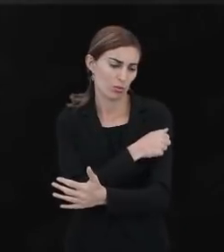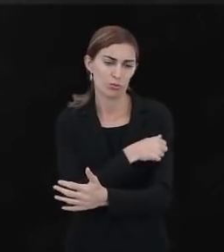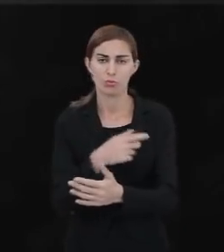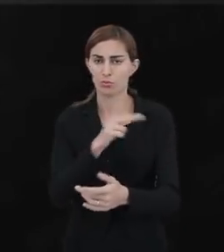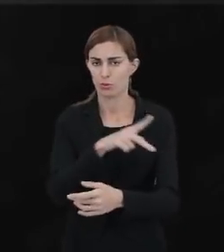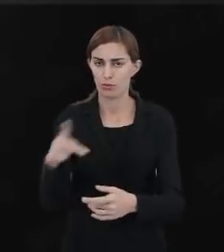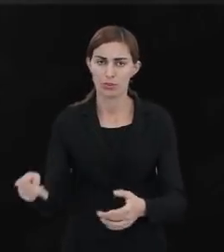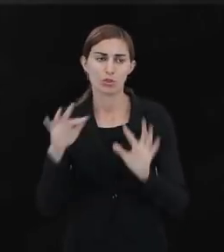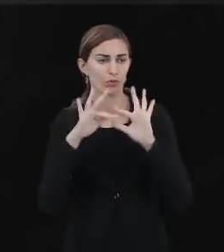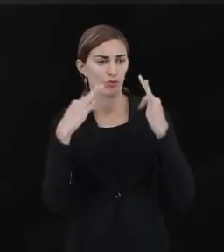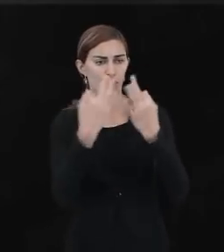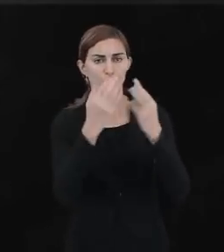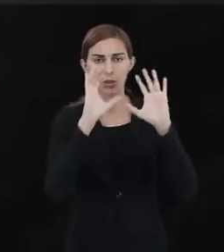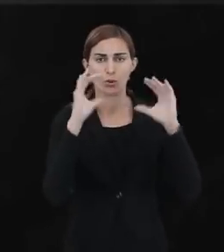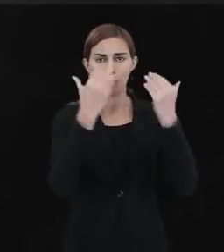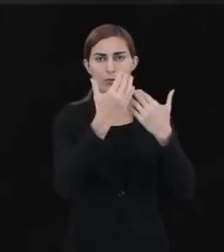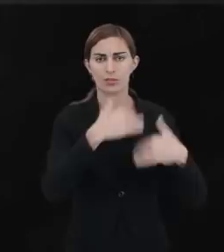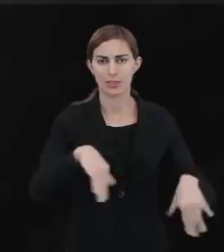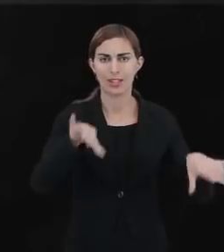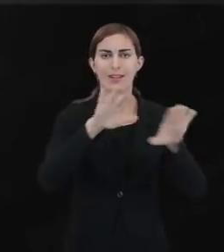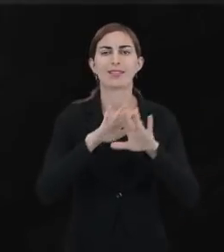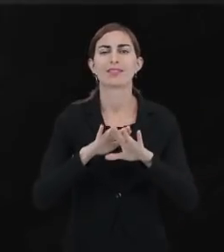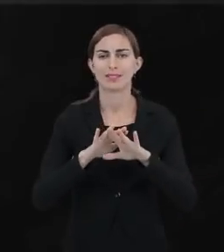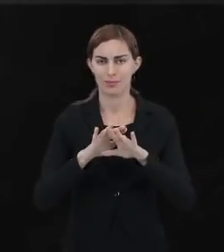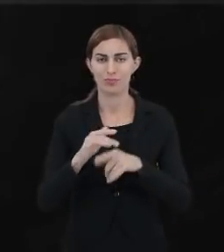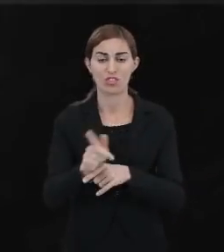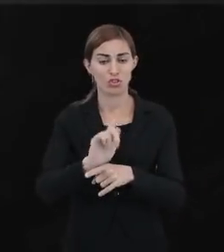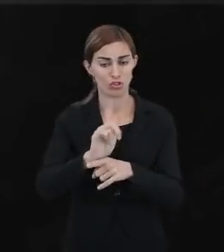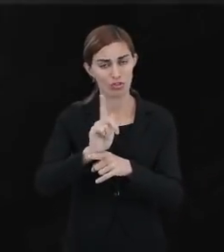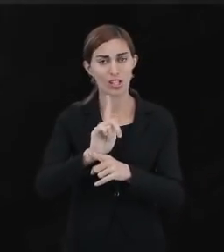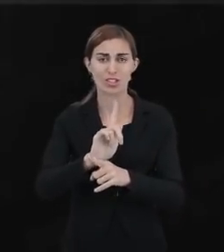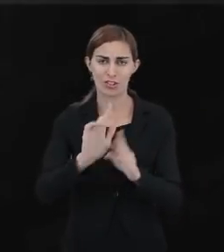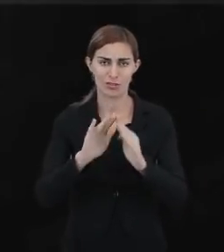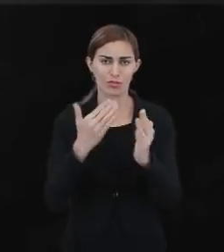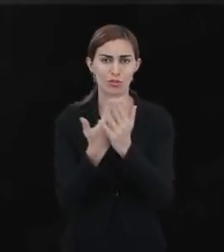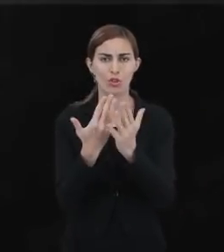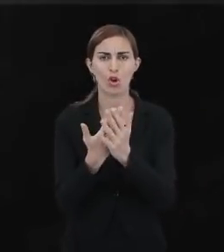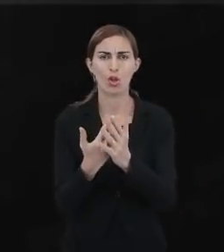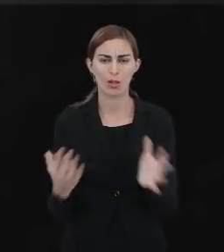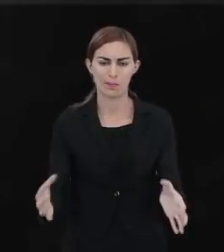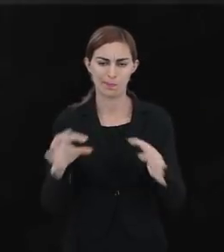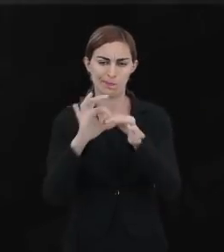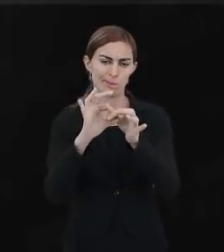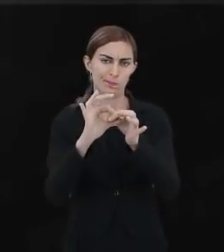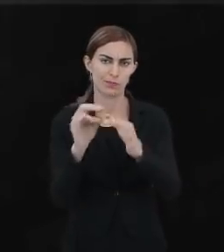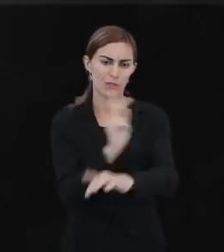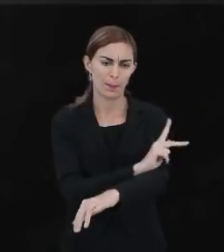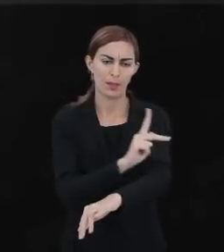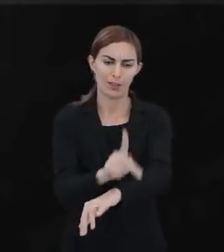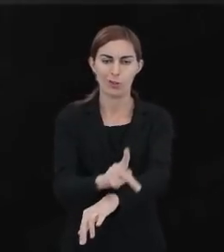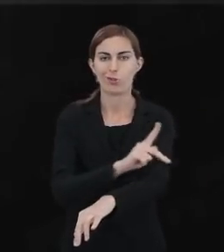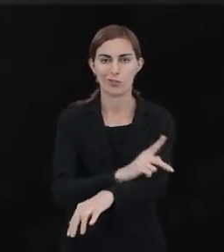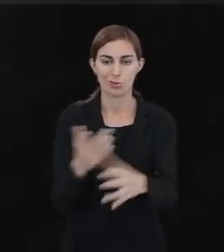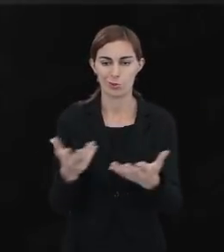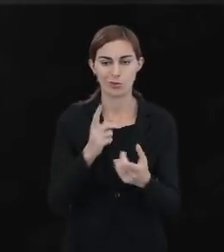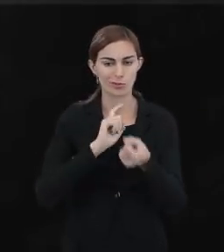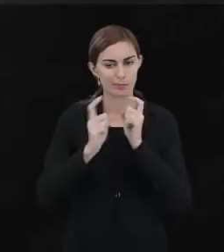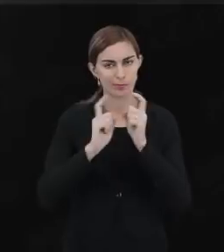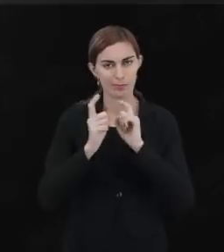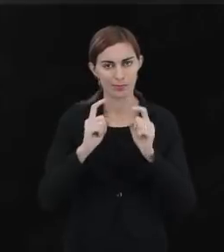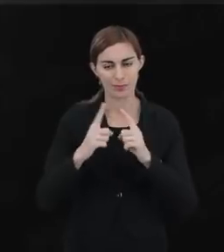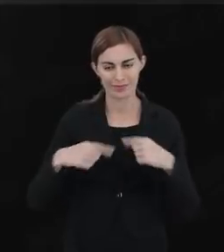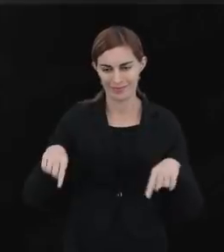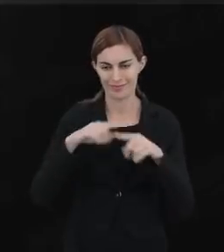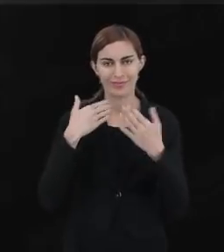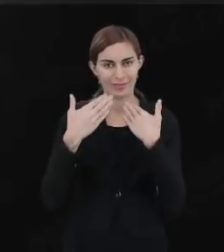família e comunidade gestão escolar alinhada ao pedagógico é o que vamos discutir hoje na